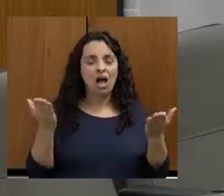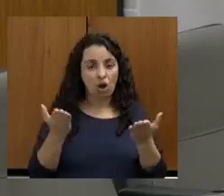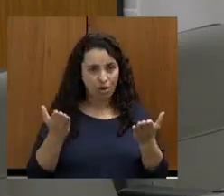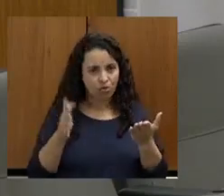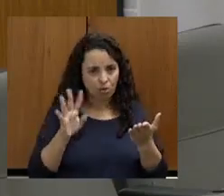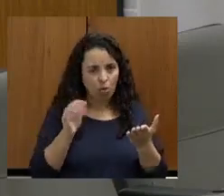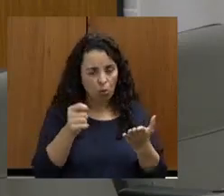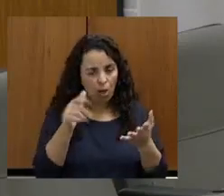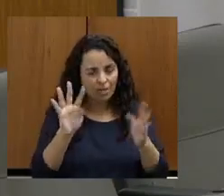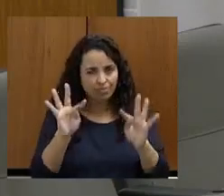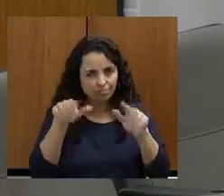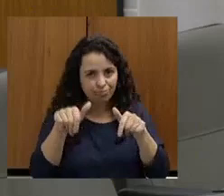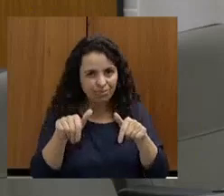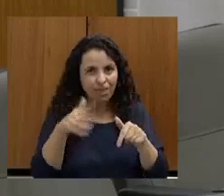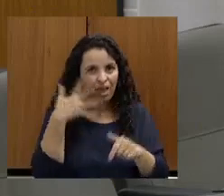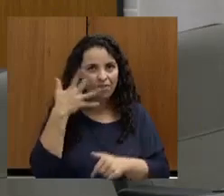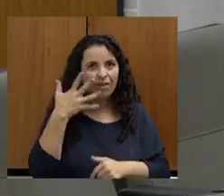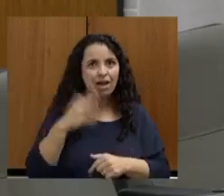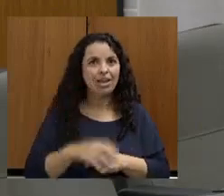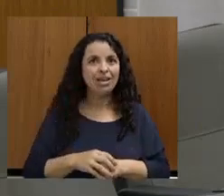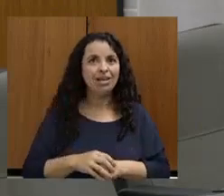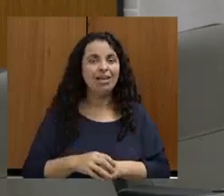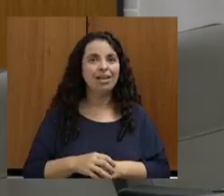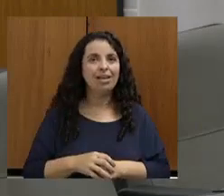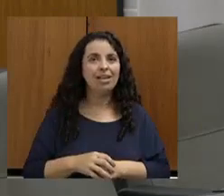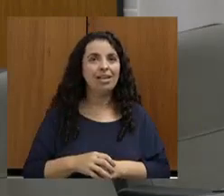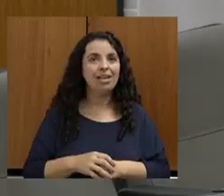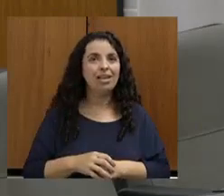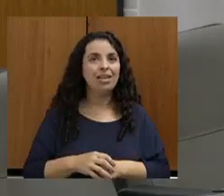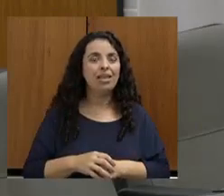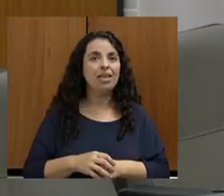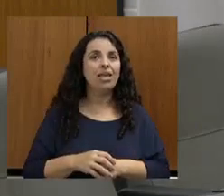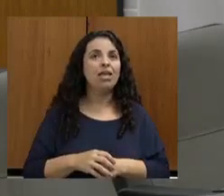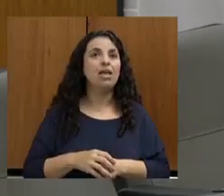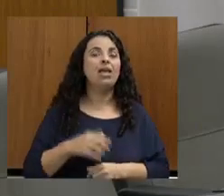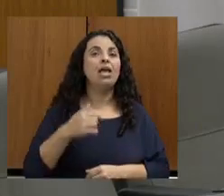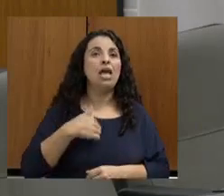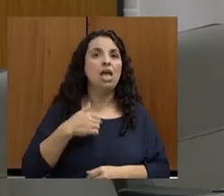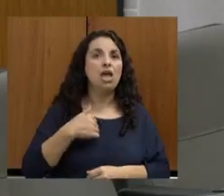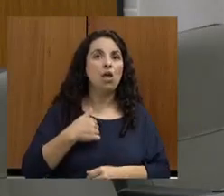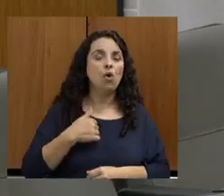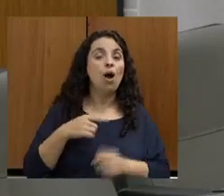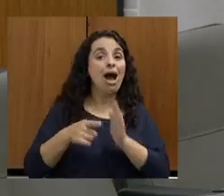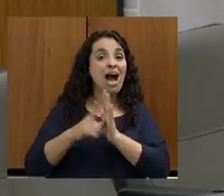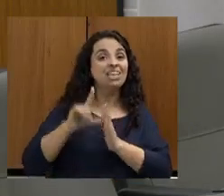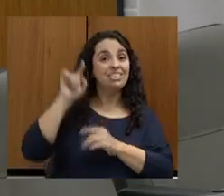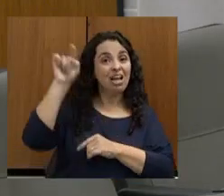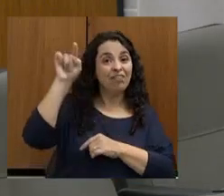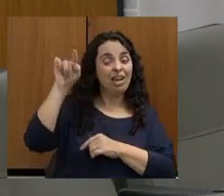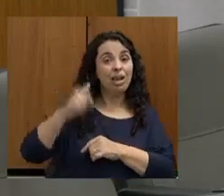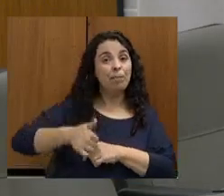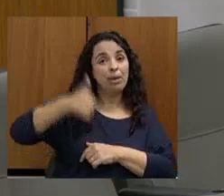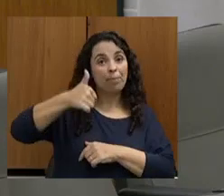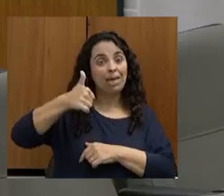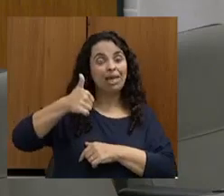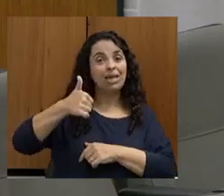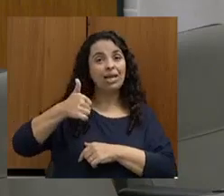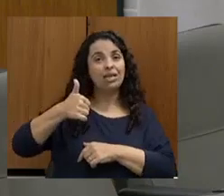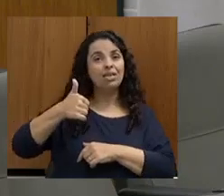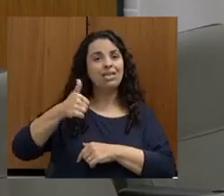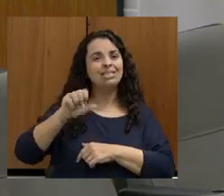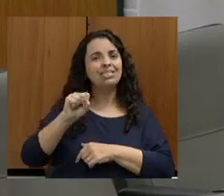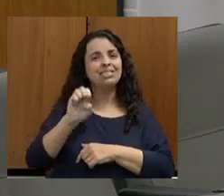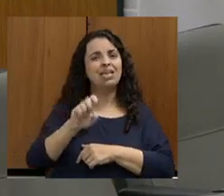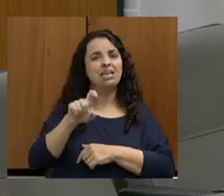senhor delegado, eu estou vindo da primeira seccional sul, onde eu acabei de abrir,